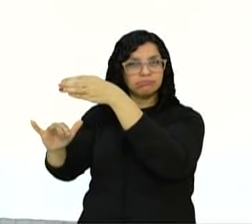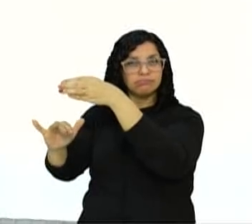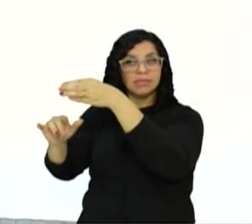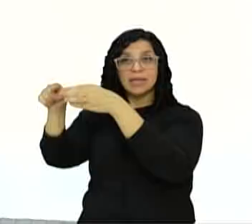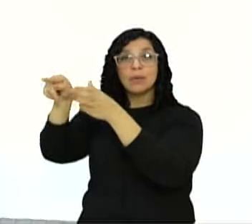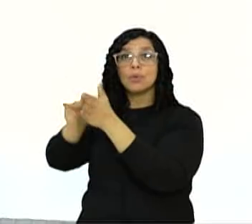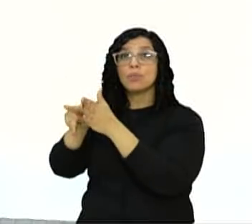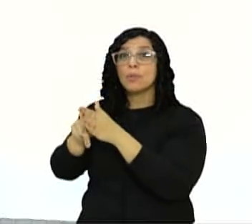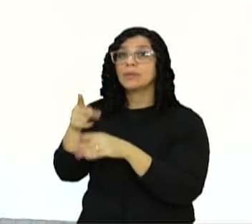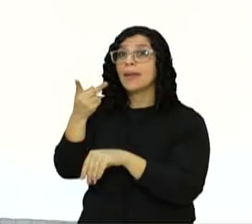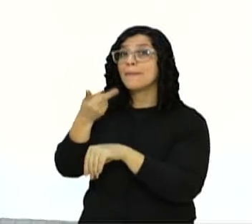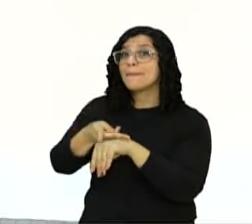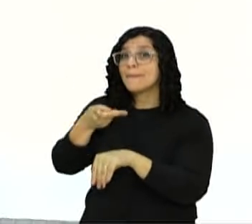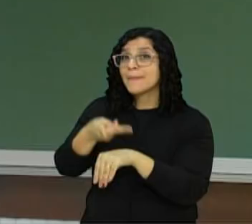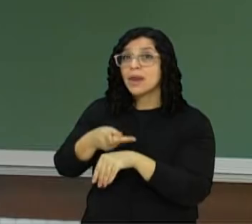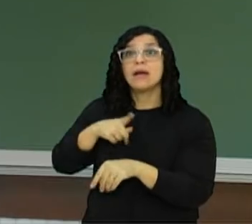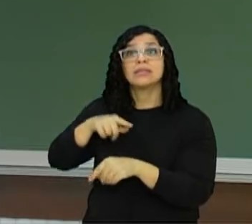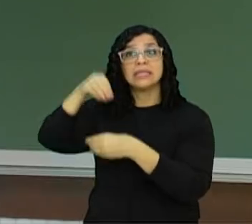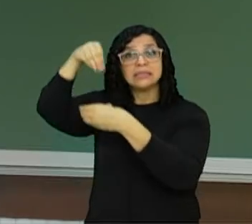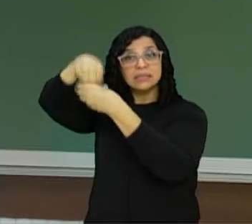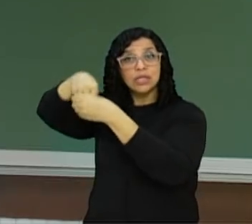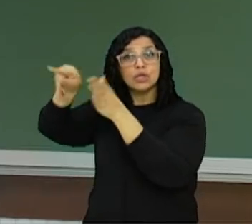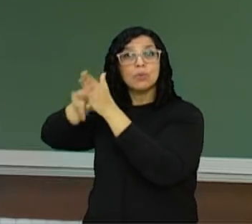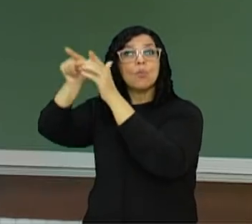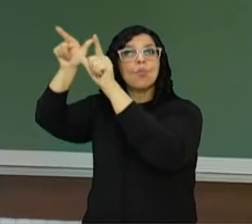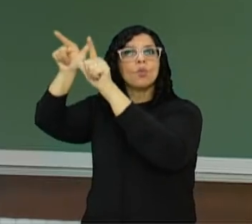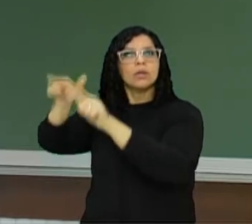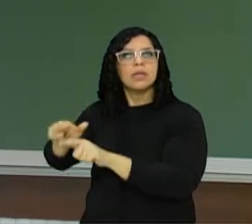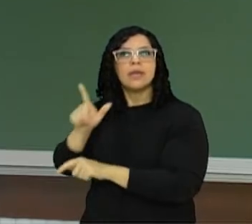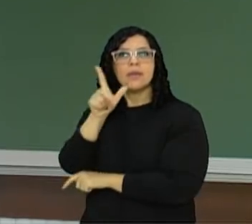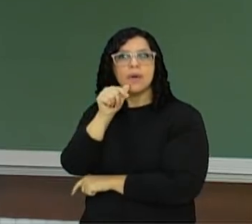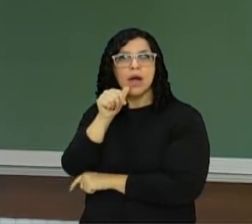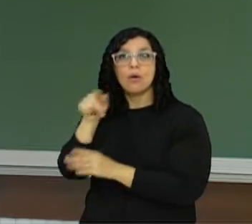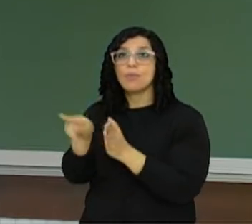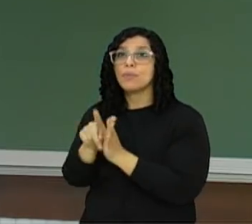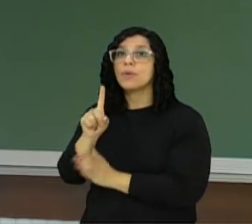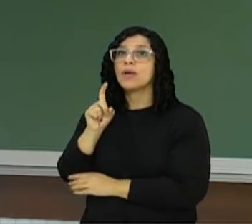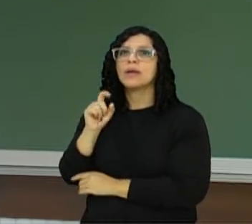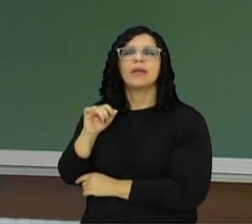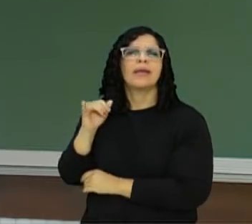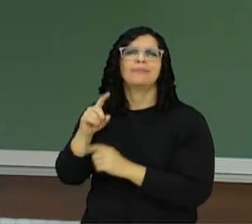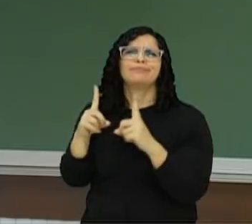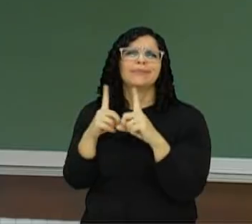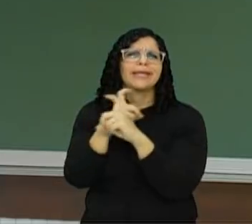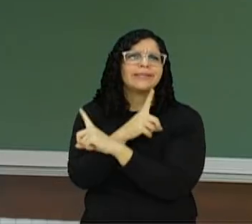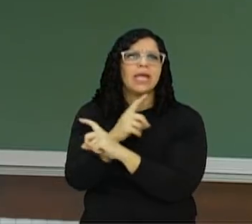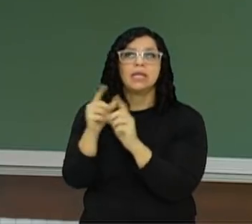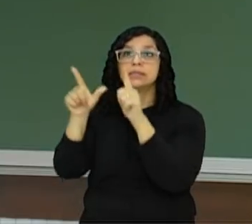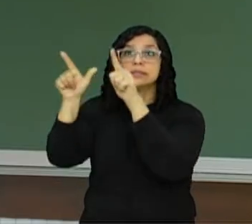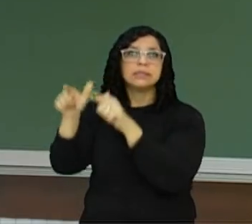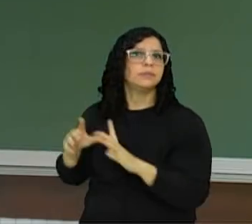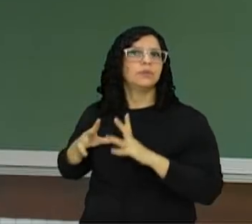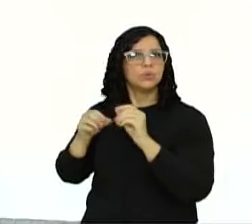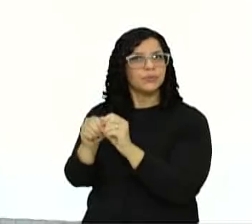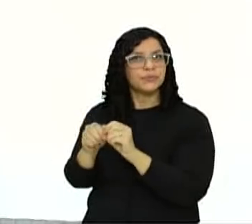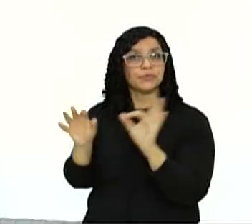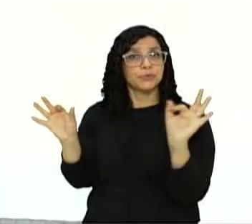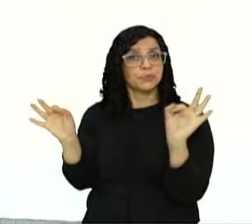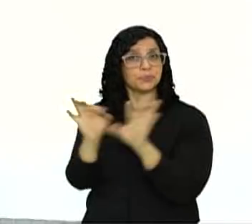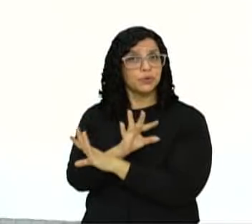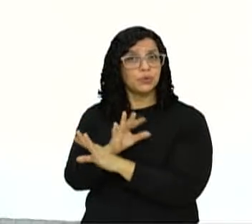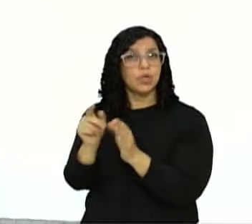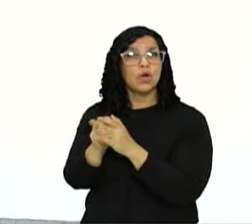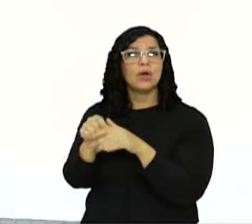de prata coloidal, esteriliza a água, livrando-a de bactérias. Por fim,